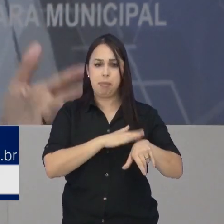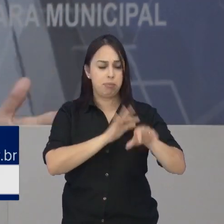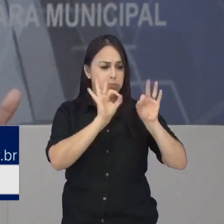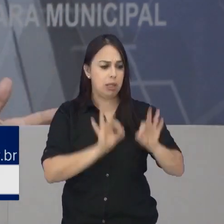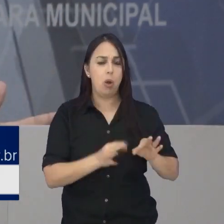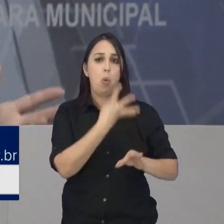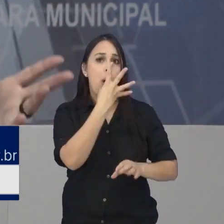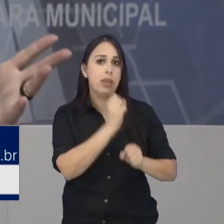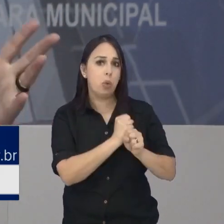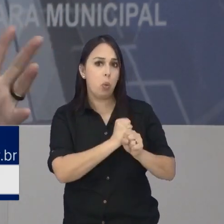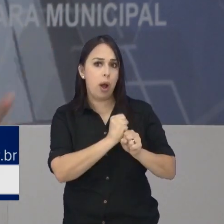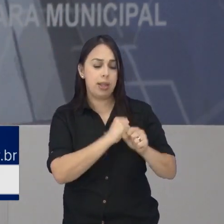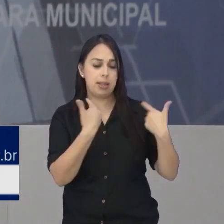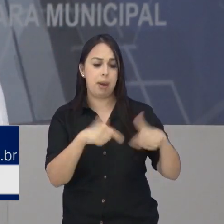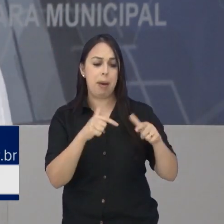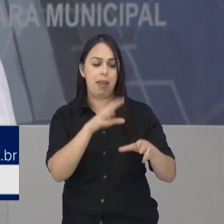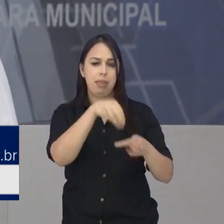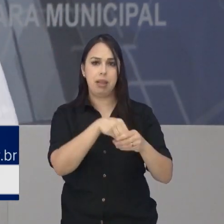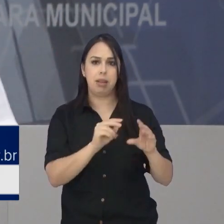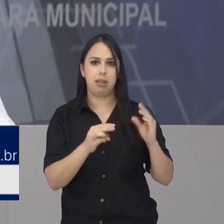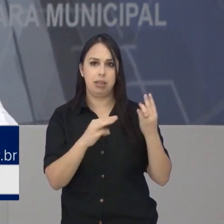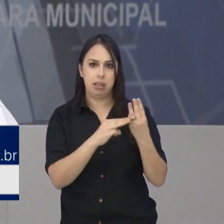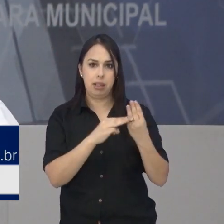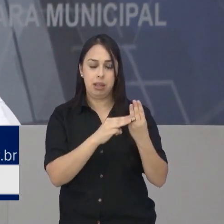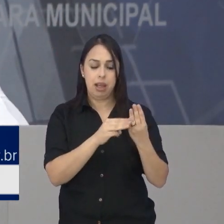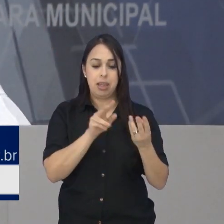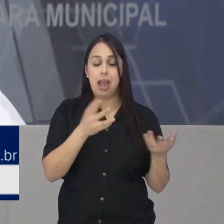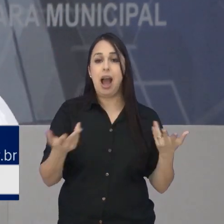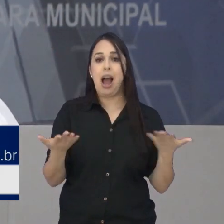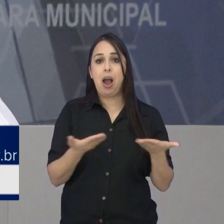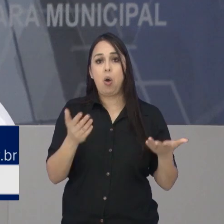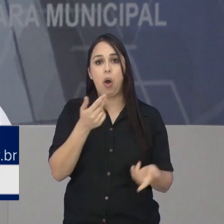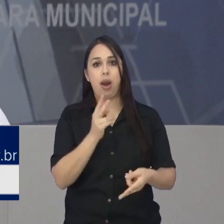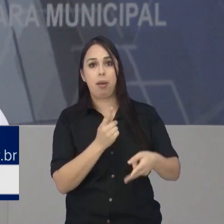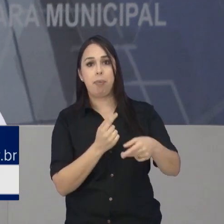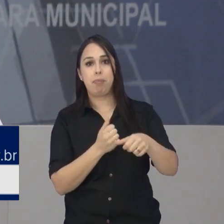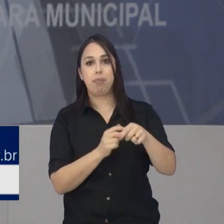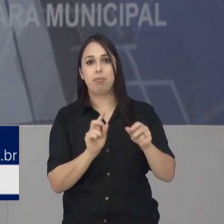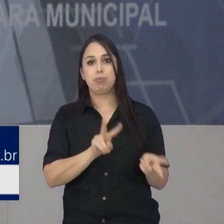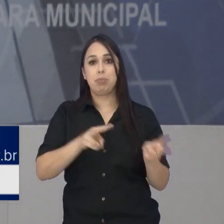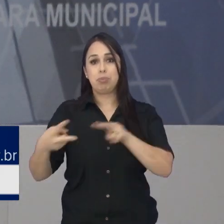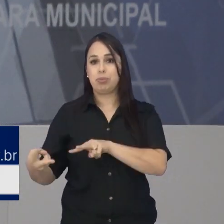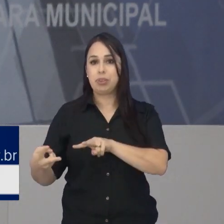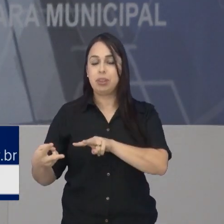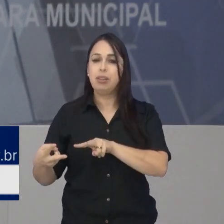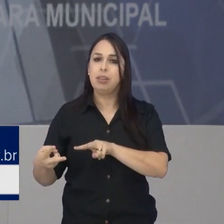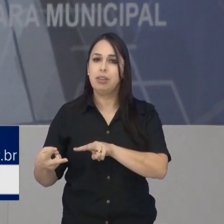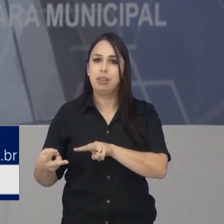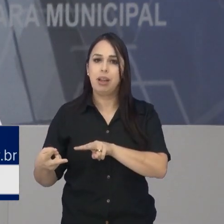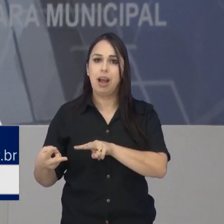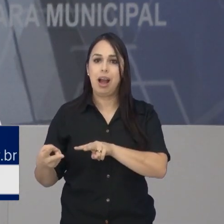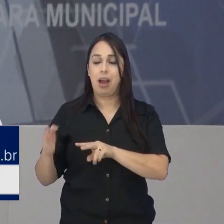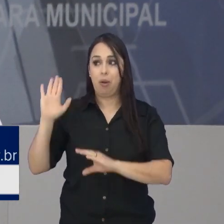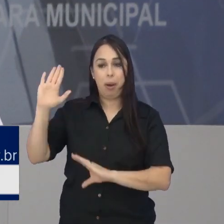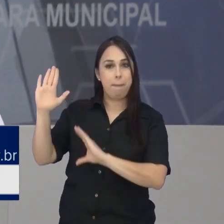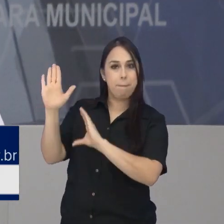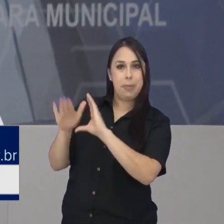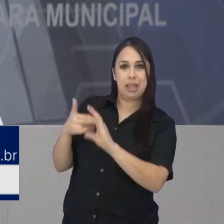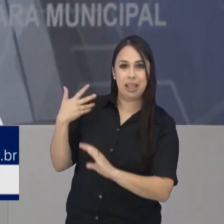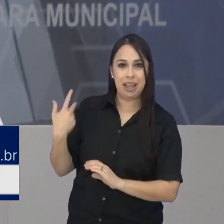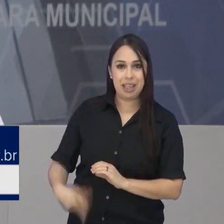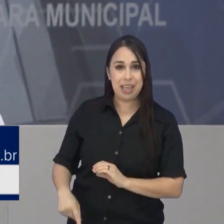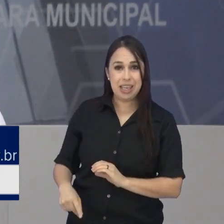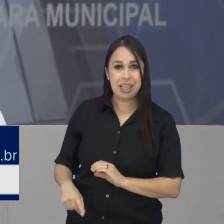mais de 4 anos trabalhando na Fundação Cultural e teriam que mudar, eles simplesmente mandam aqui para casa